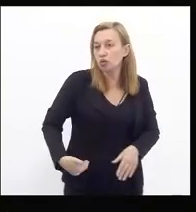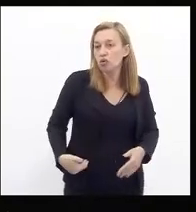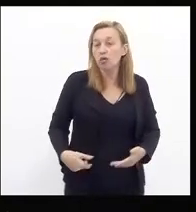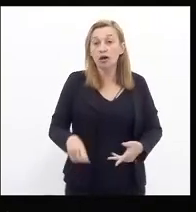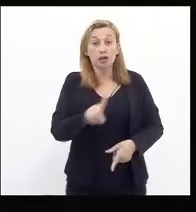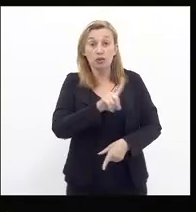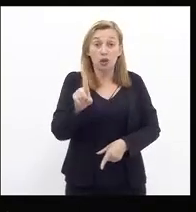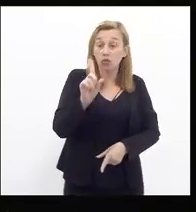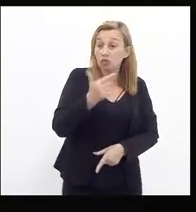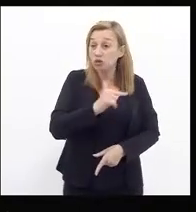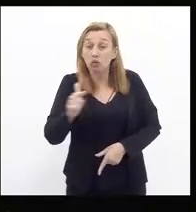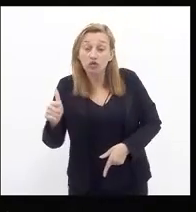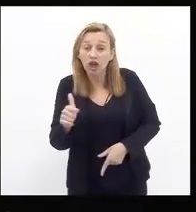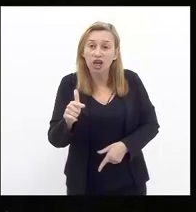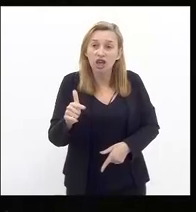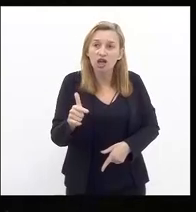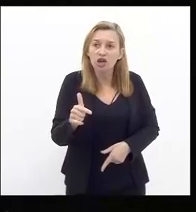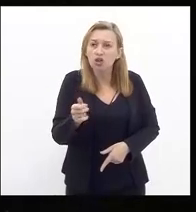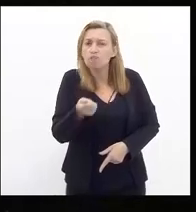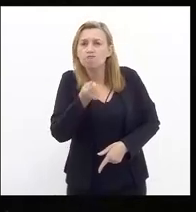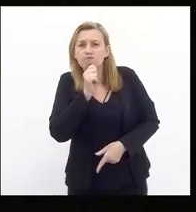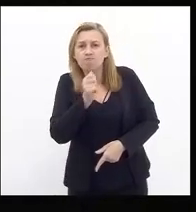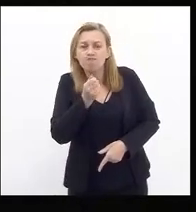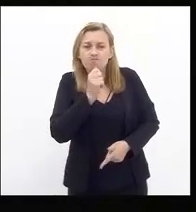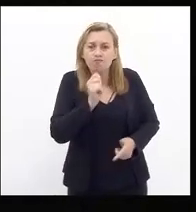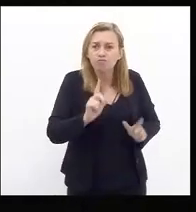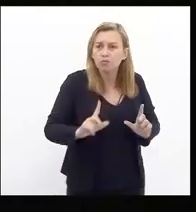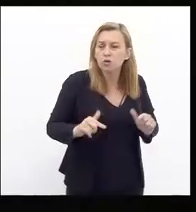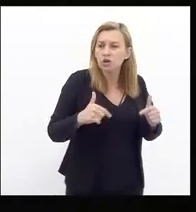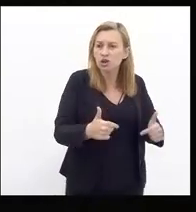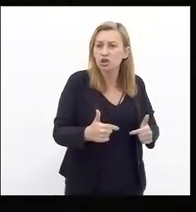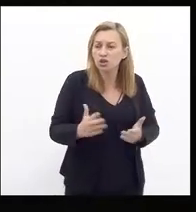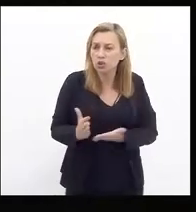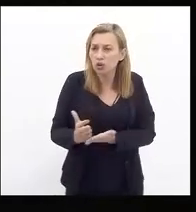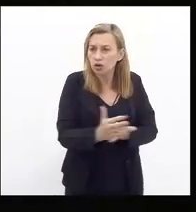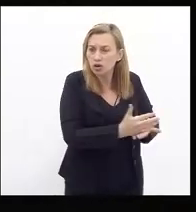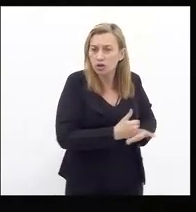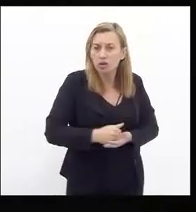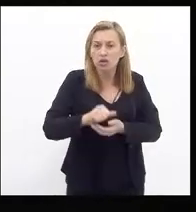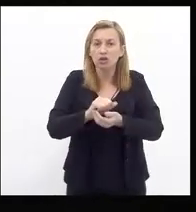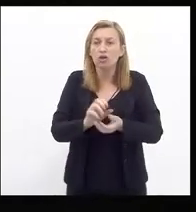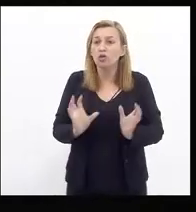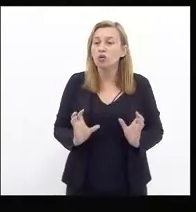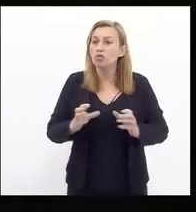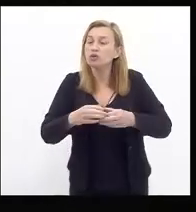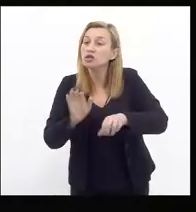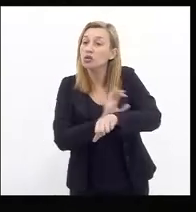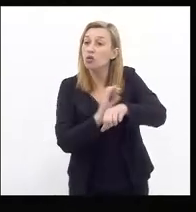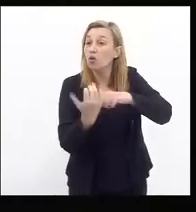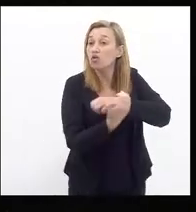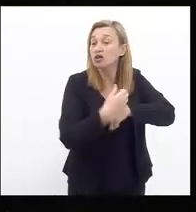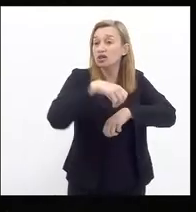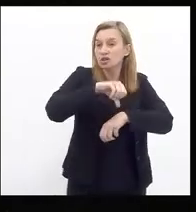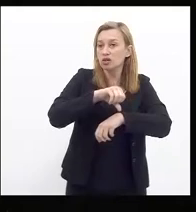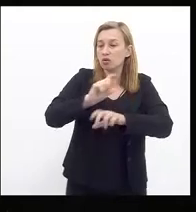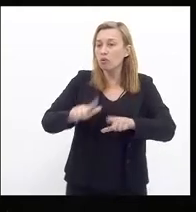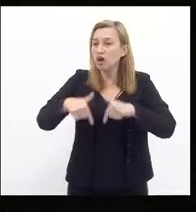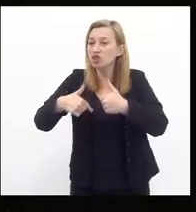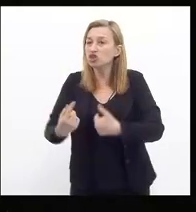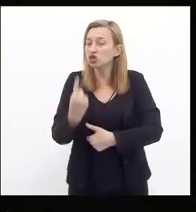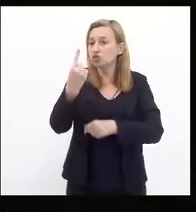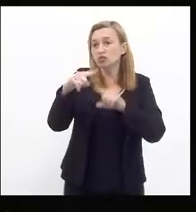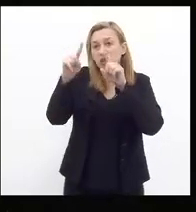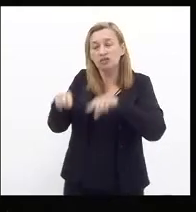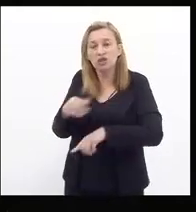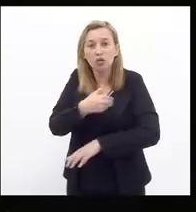não lá e nenhuma das ações apuradas pela comissão convide um ato de um servidor